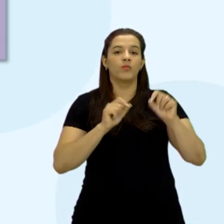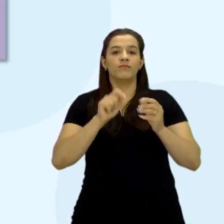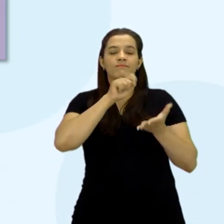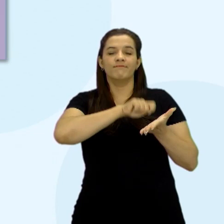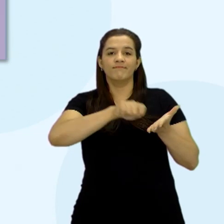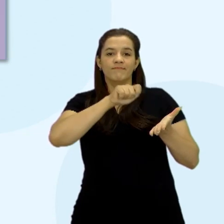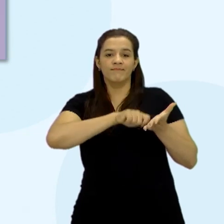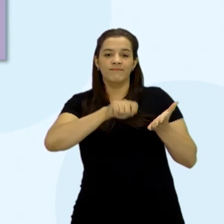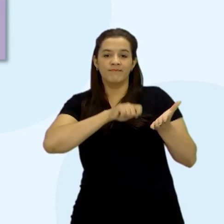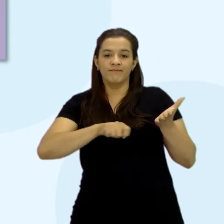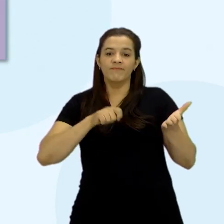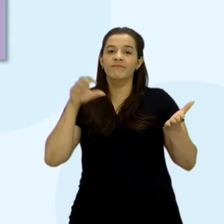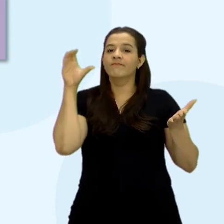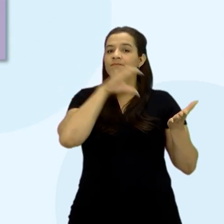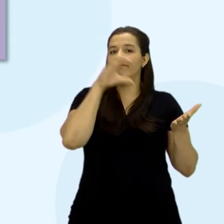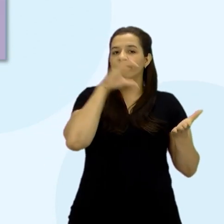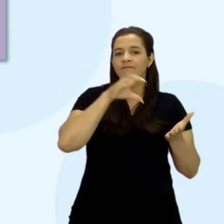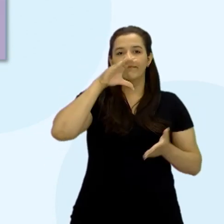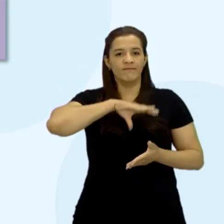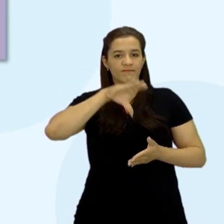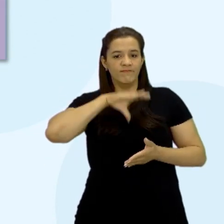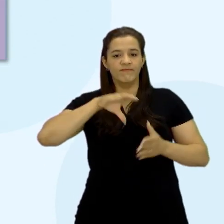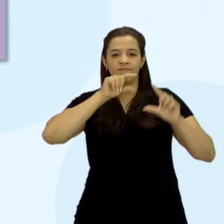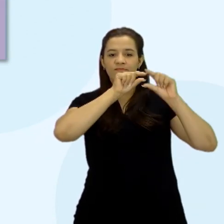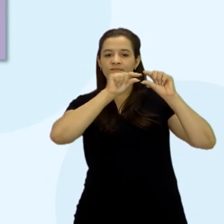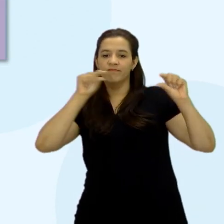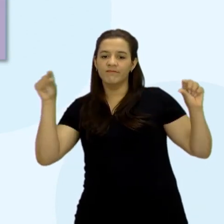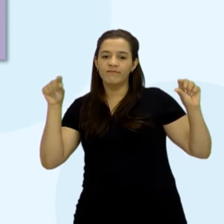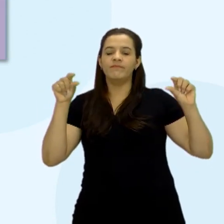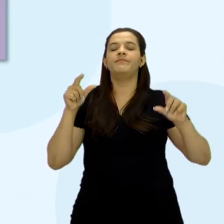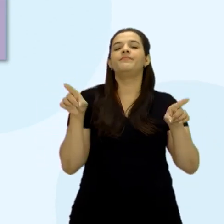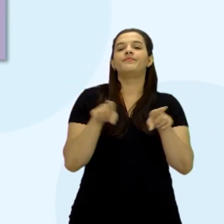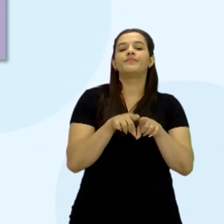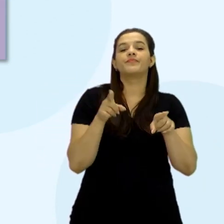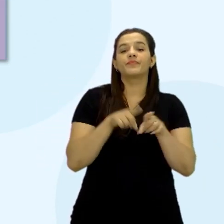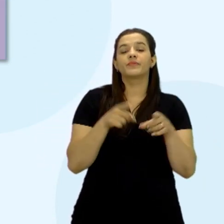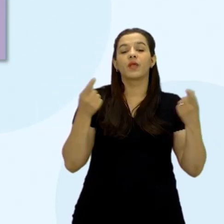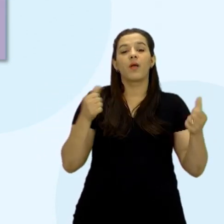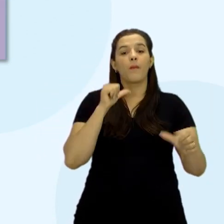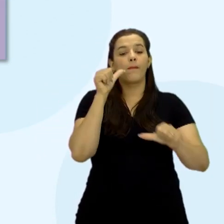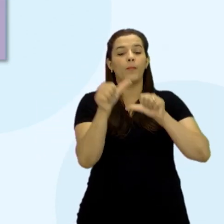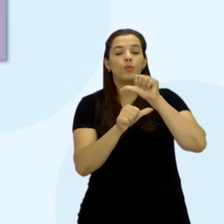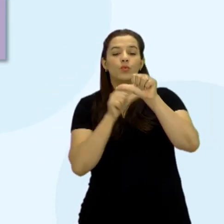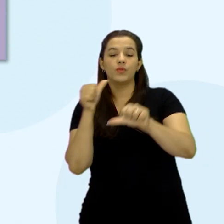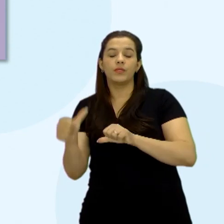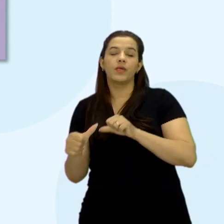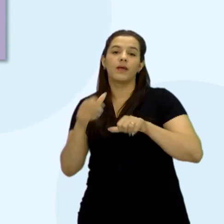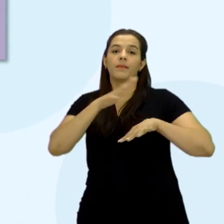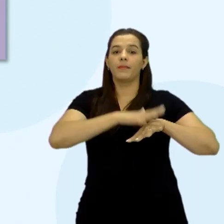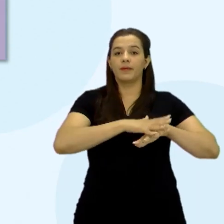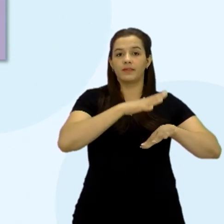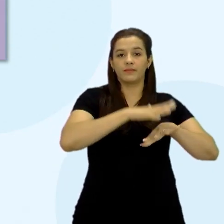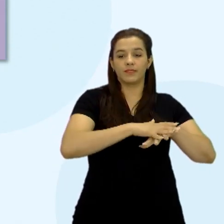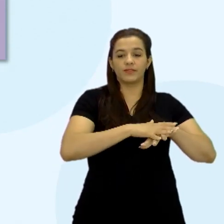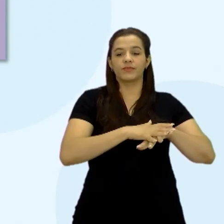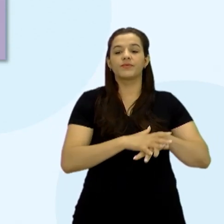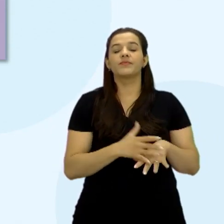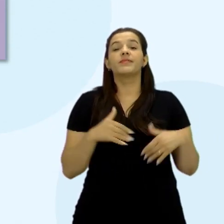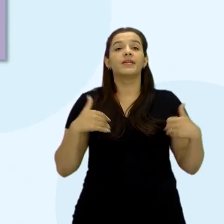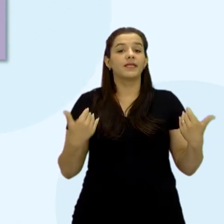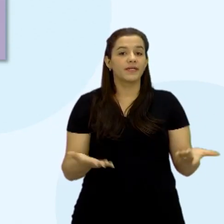na linguagem corrida, em português, tudo bonitinho, a frasezinha, e eu tenho que fazer uma transformação dessa frasezinha para uma